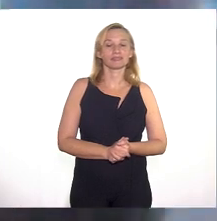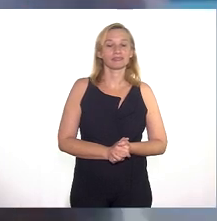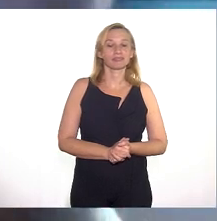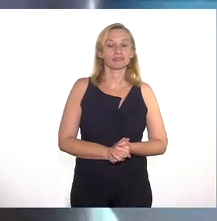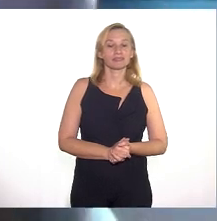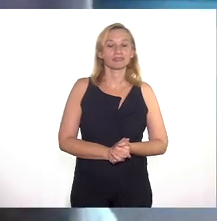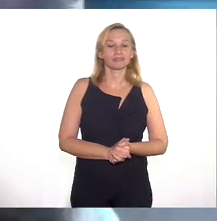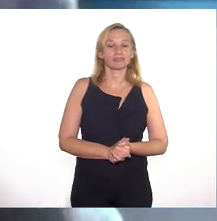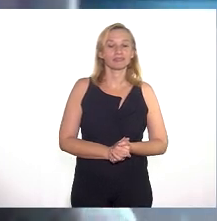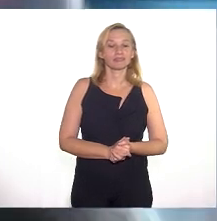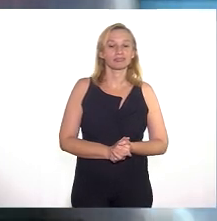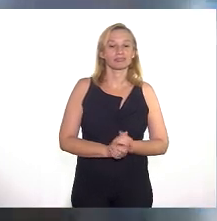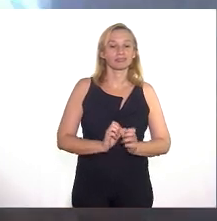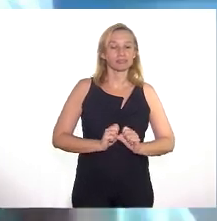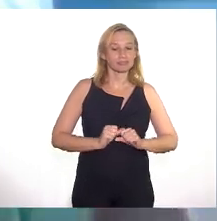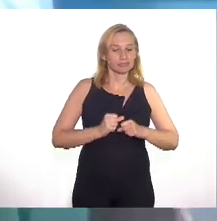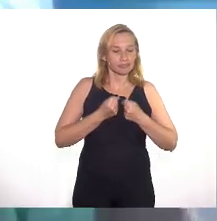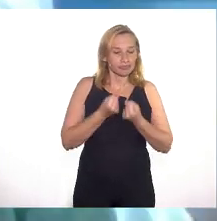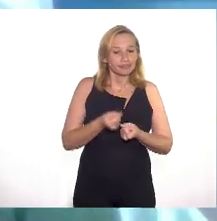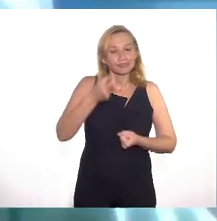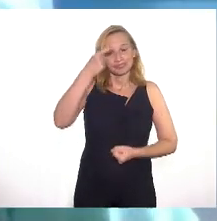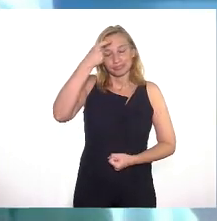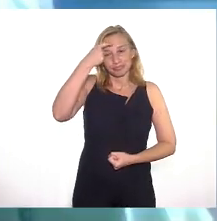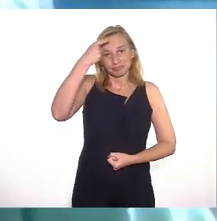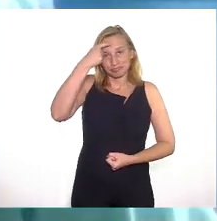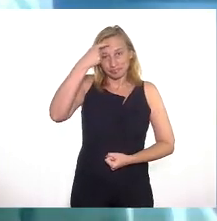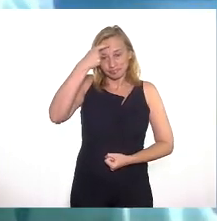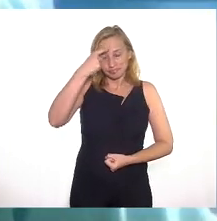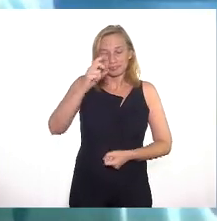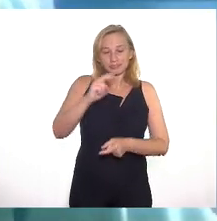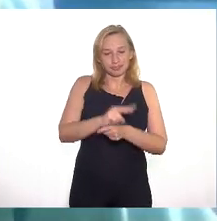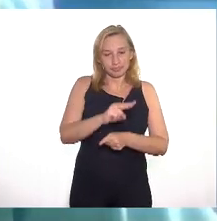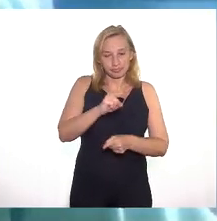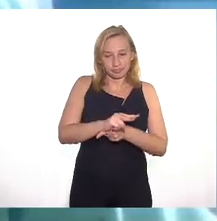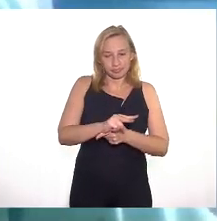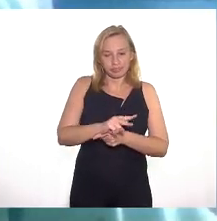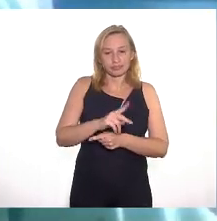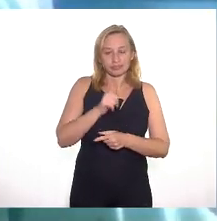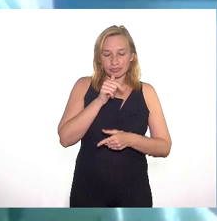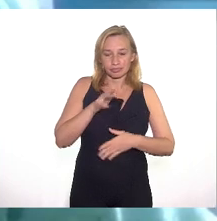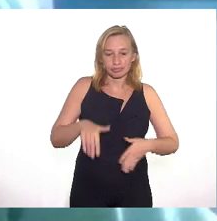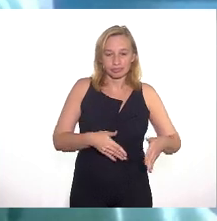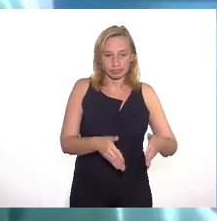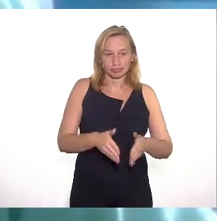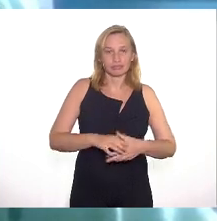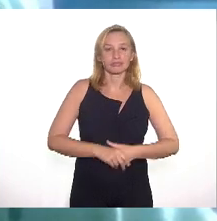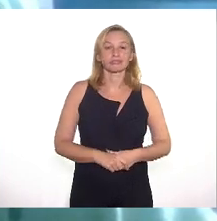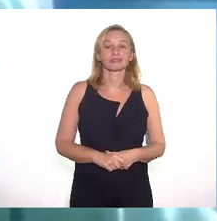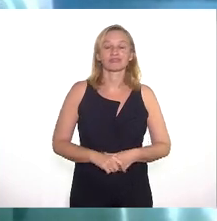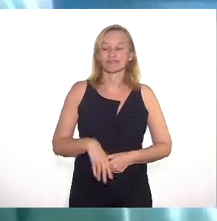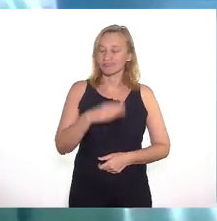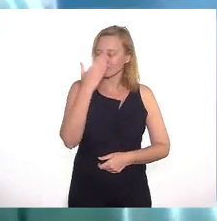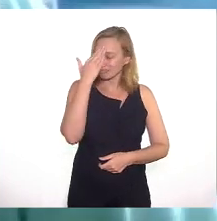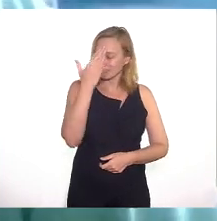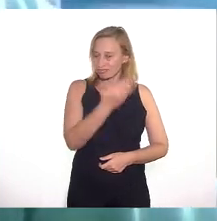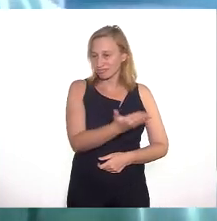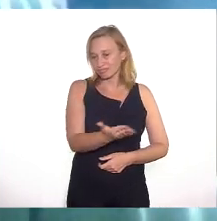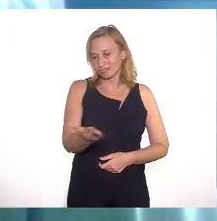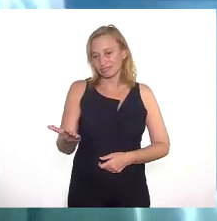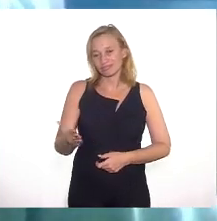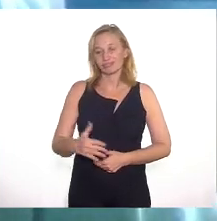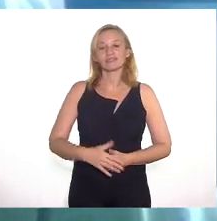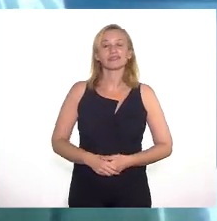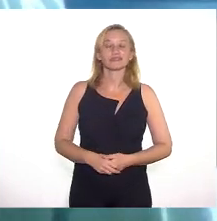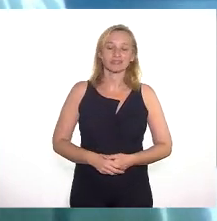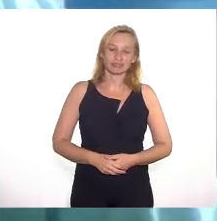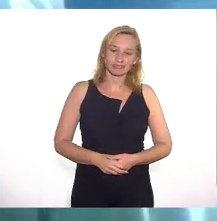mas com muita consciência para preservar os rios fluminenses. Obrigado a todos